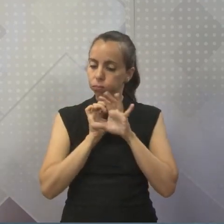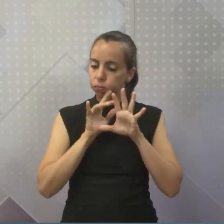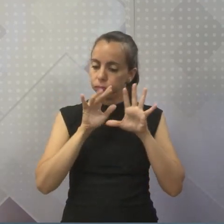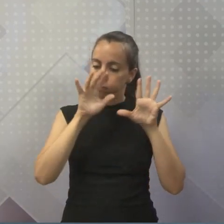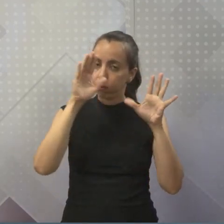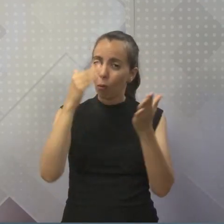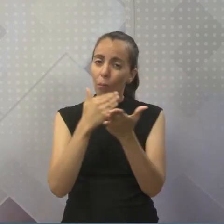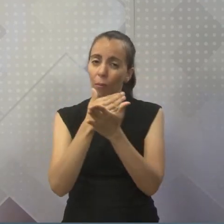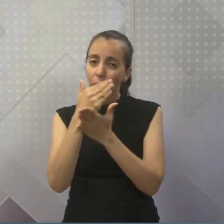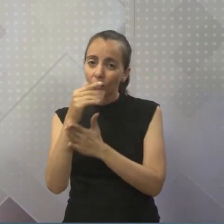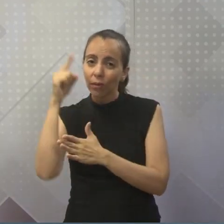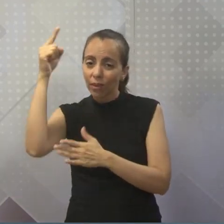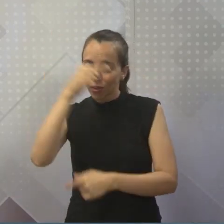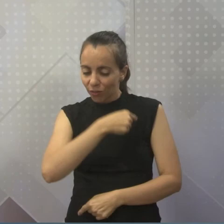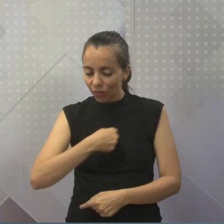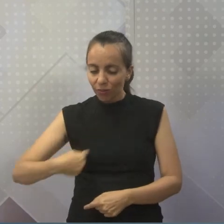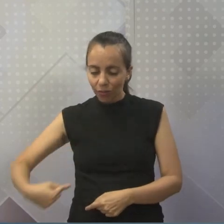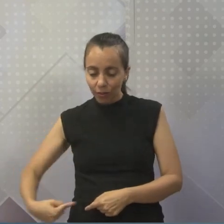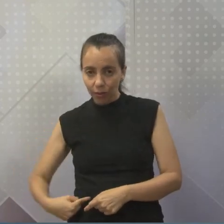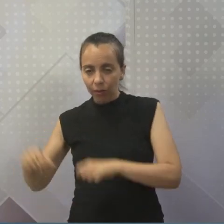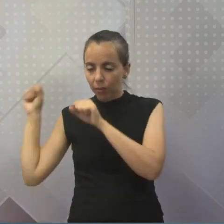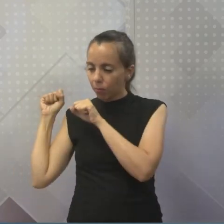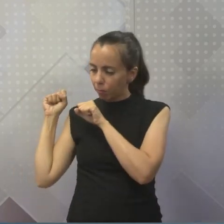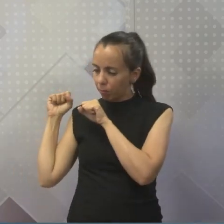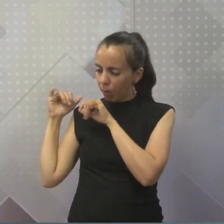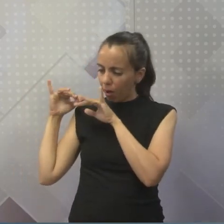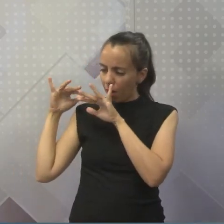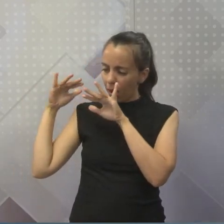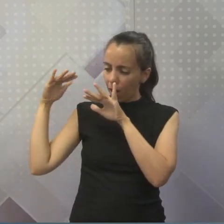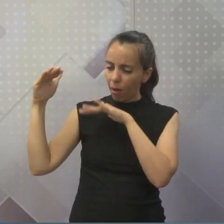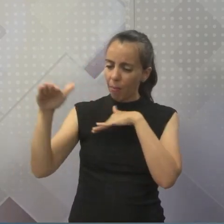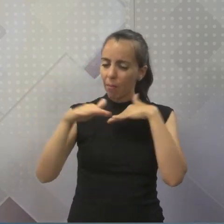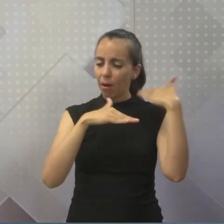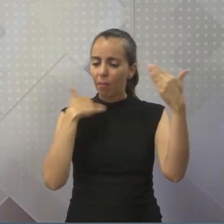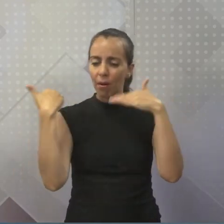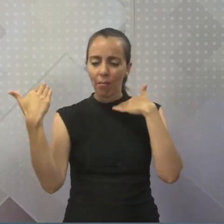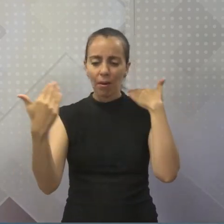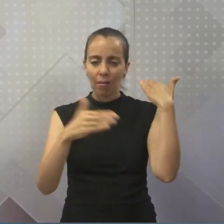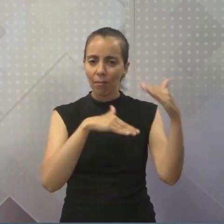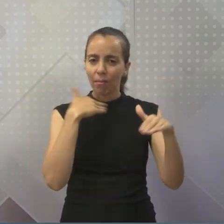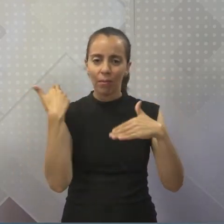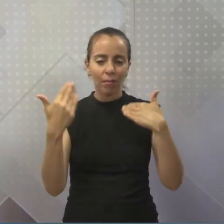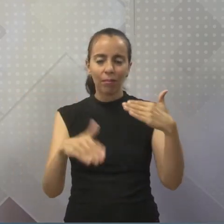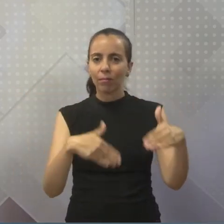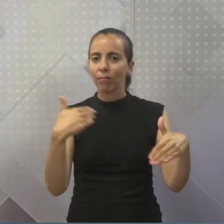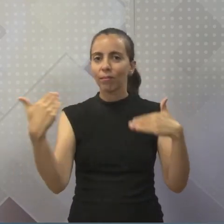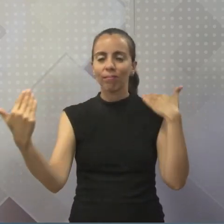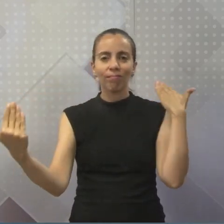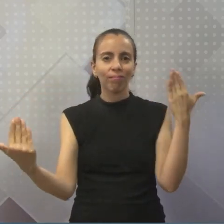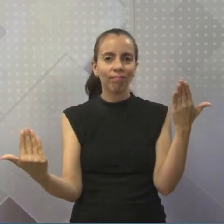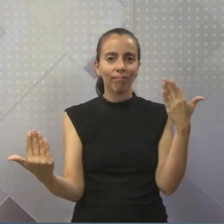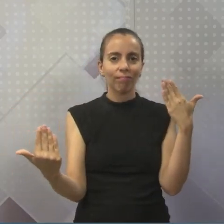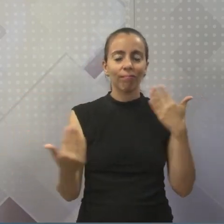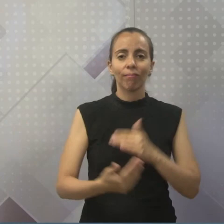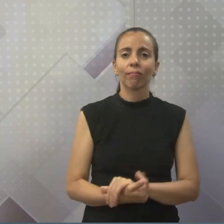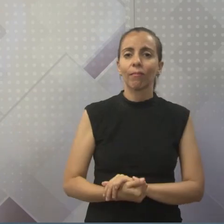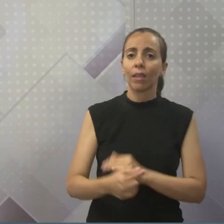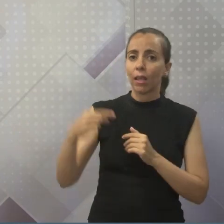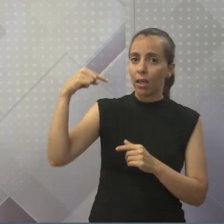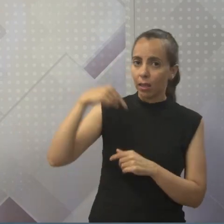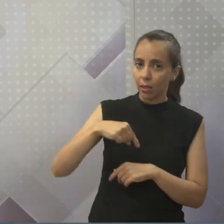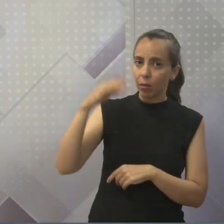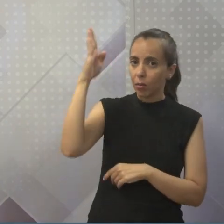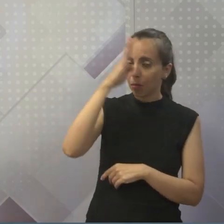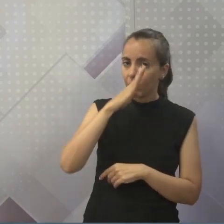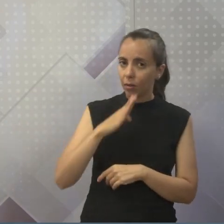na China e já matou milhares de pessoas no mundo, né? Aqui no Brasil,